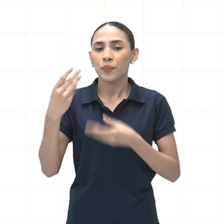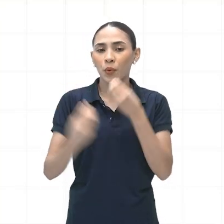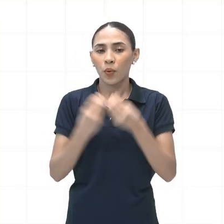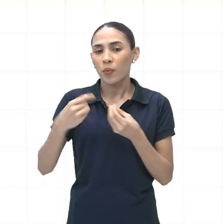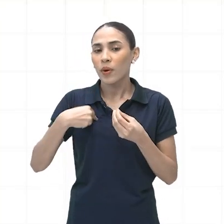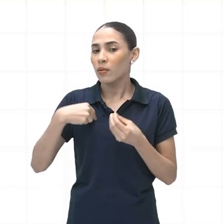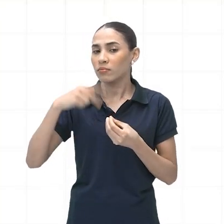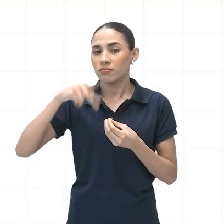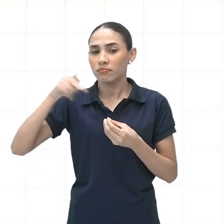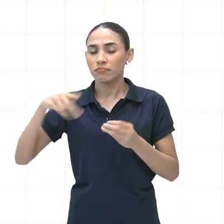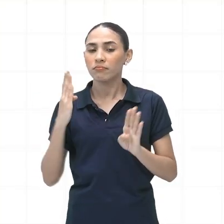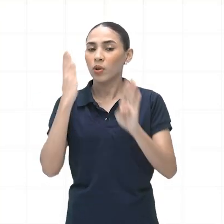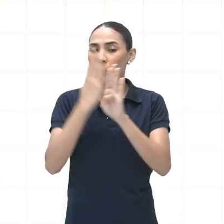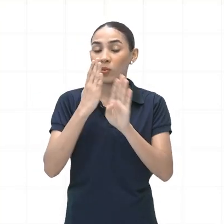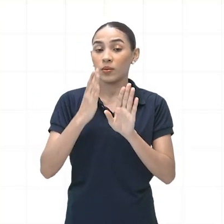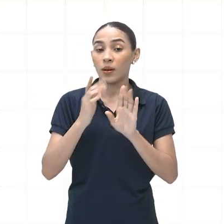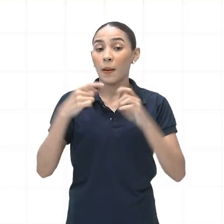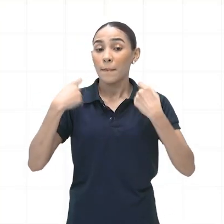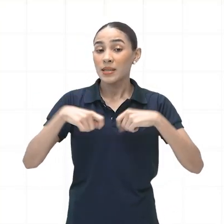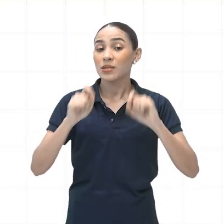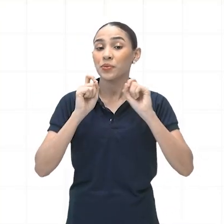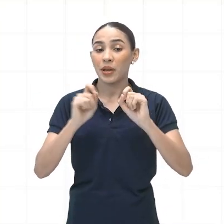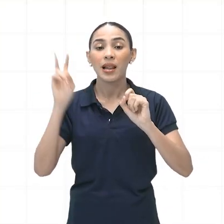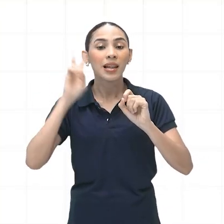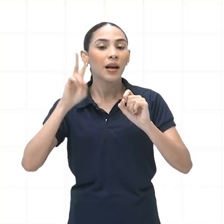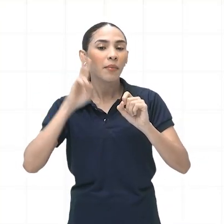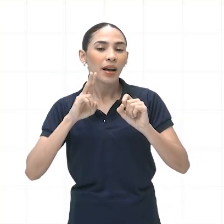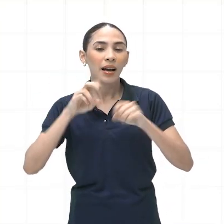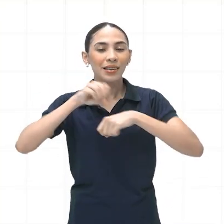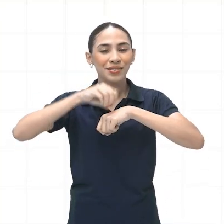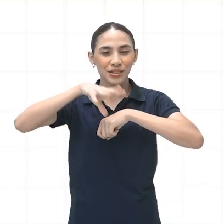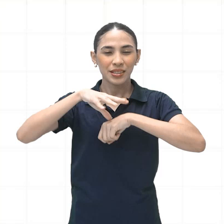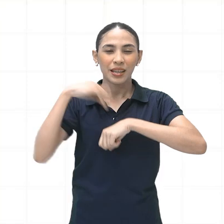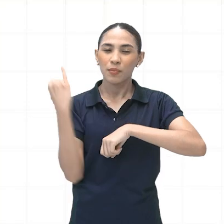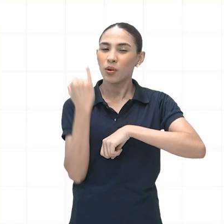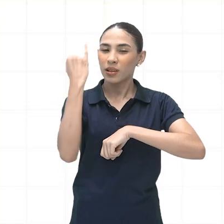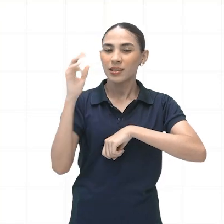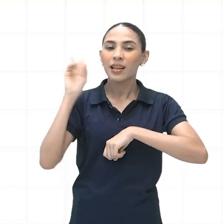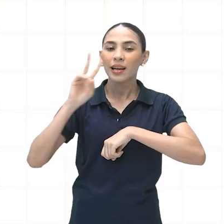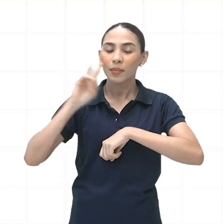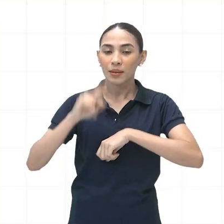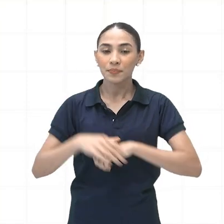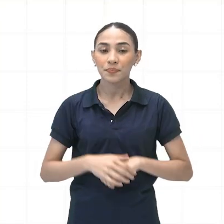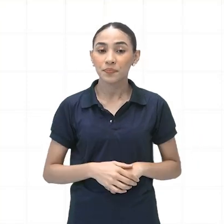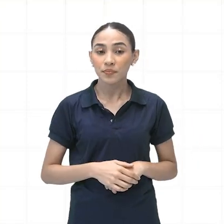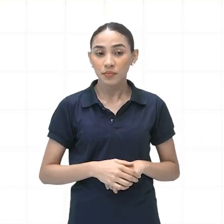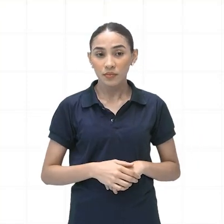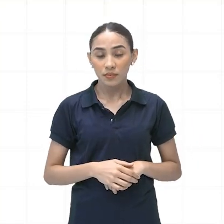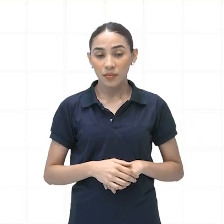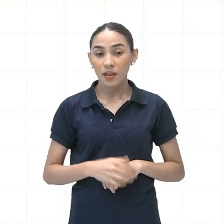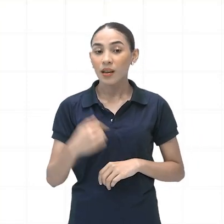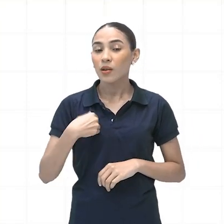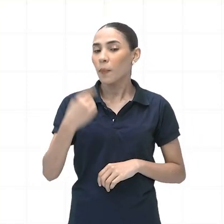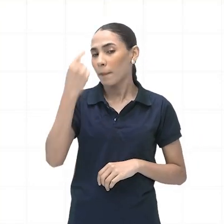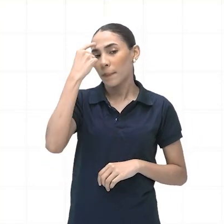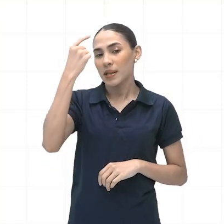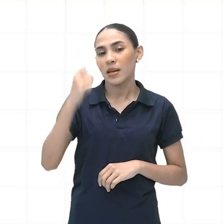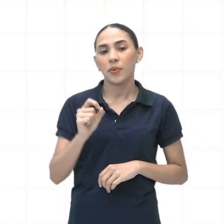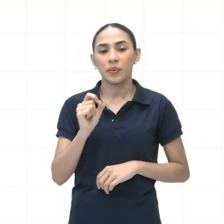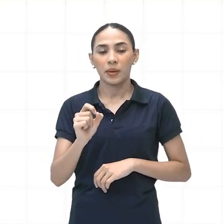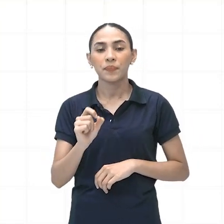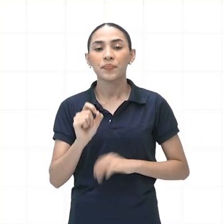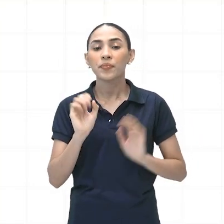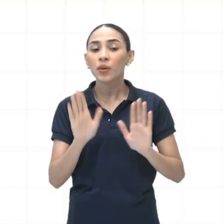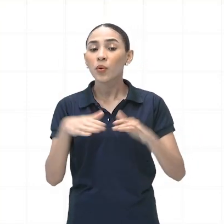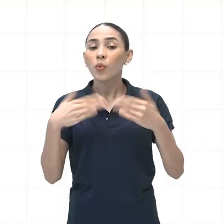que eu localizo? Eu tenho que lembrar daquela famosa dica, Eu vou pensar o seguinte: